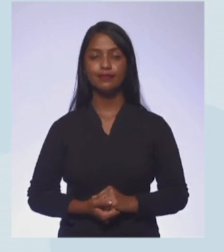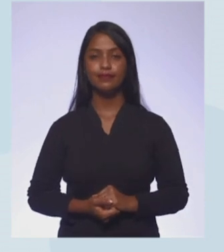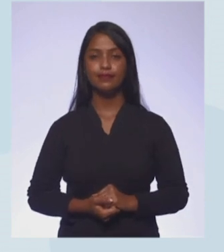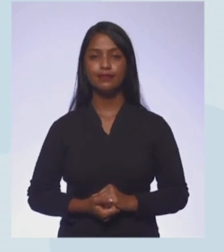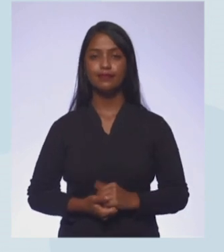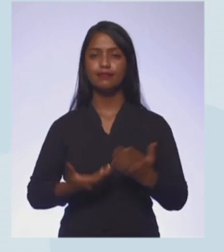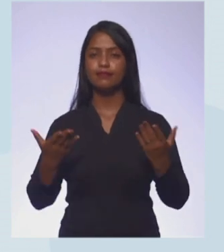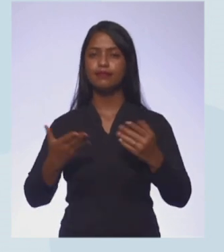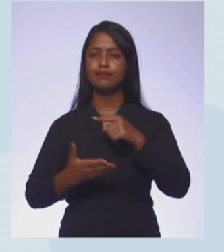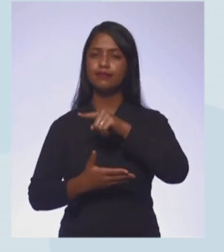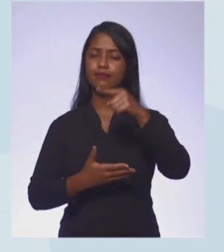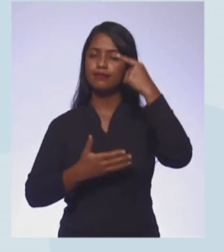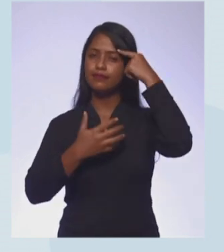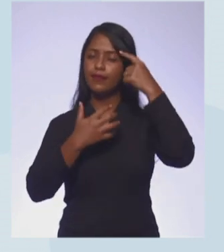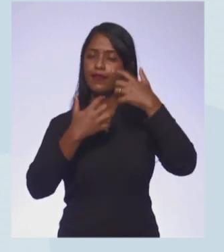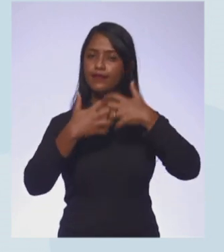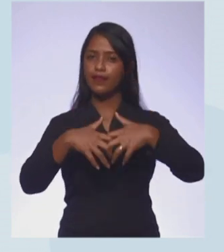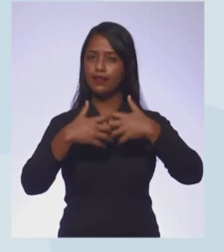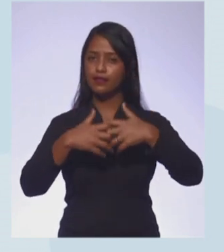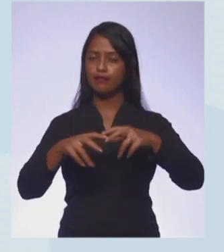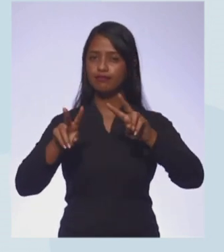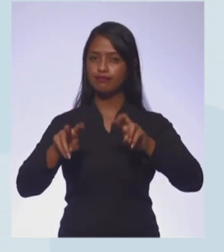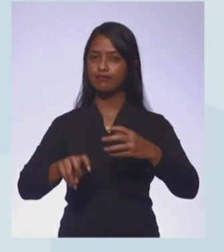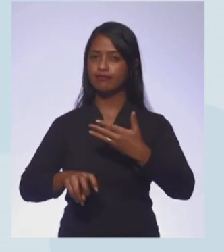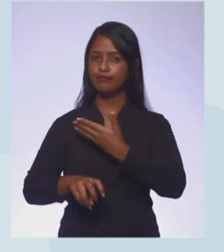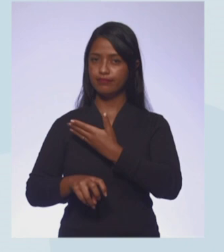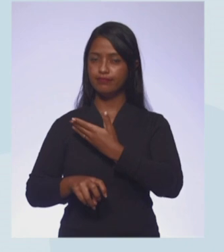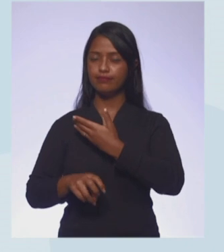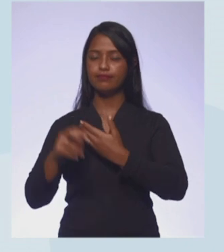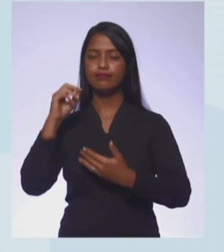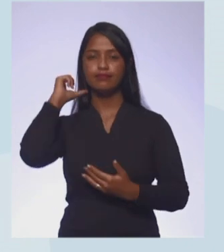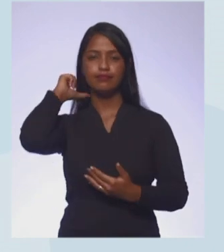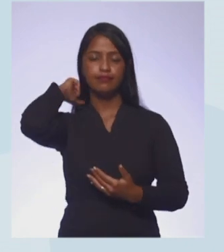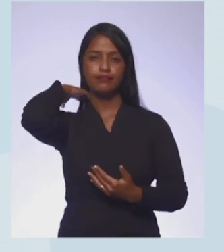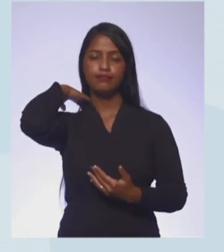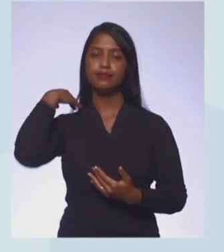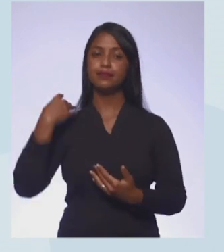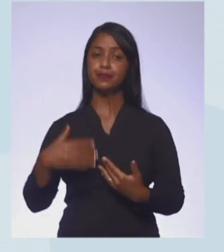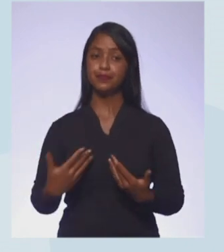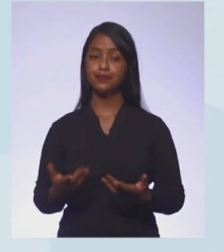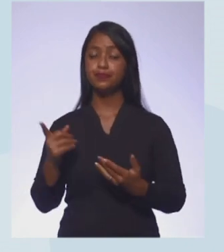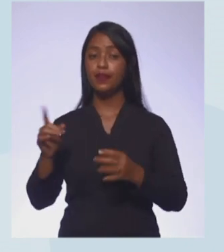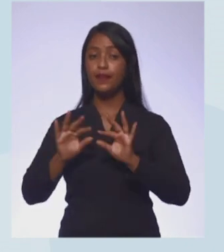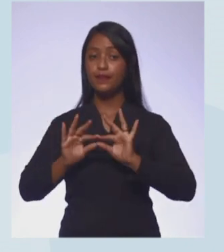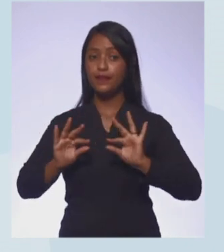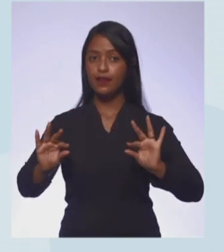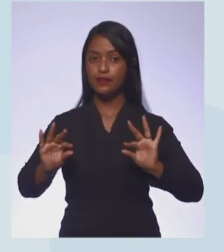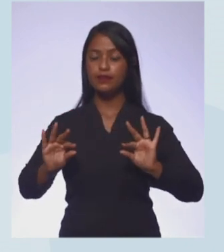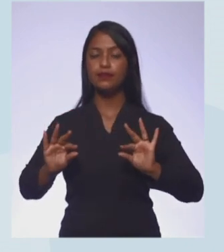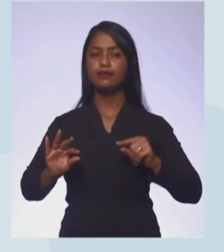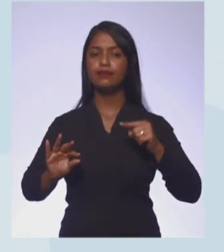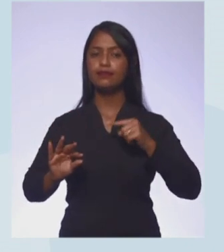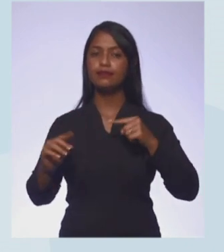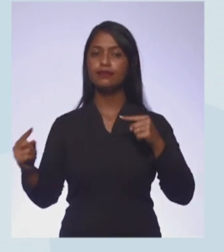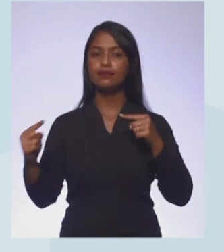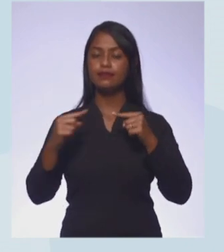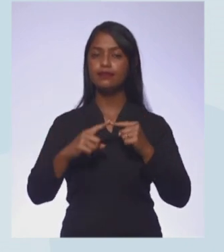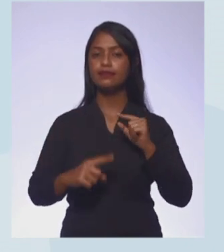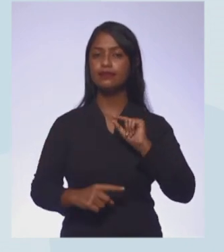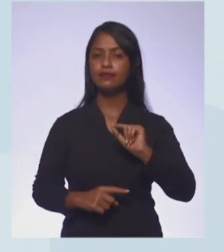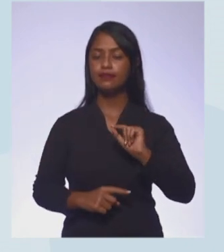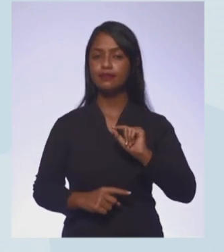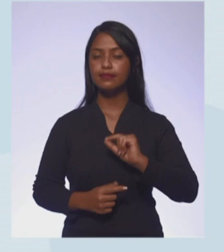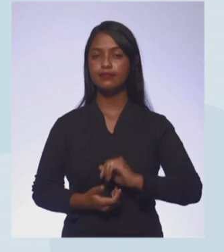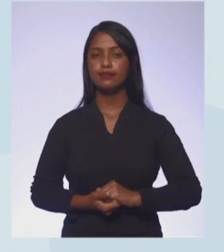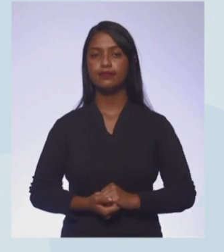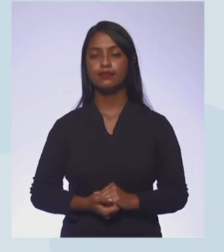Façam uma reflexão sobre isso. E essa frase, ela está ligada a,